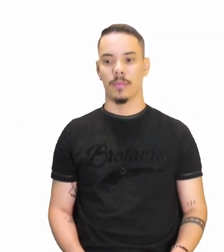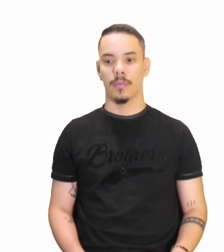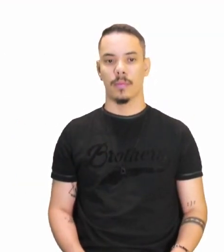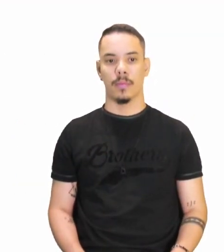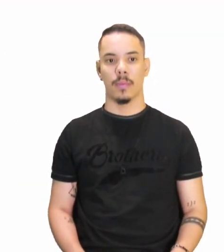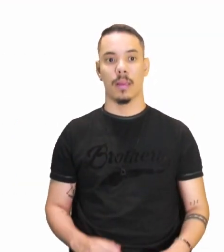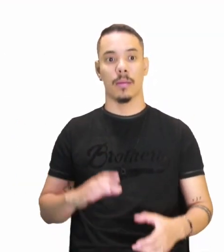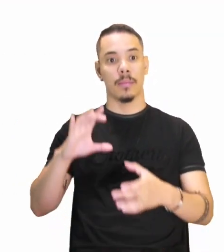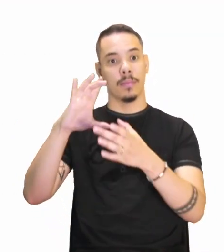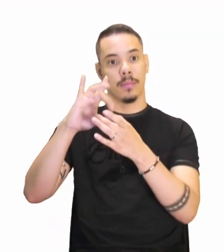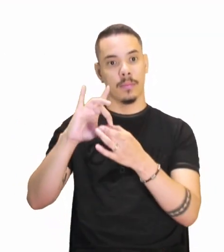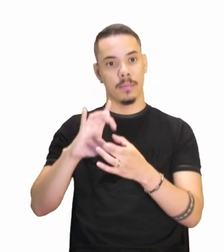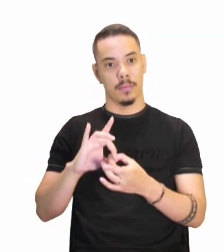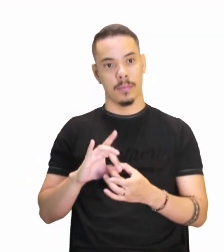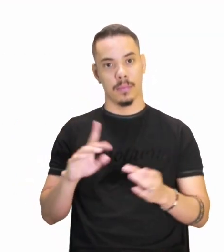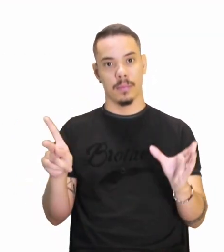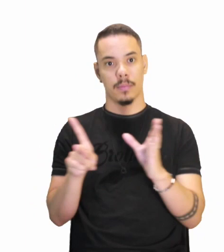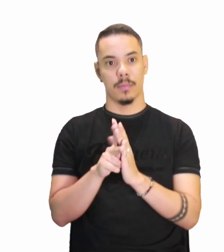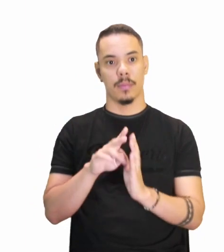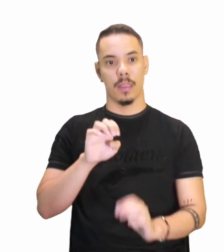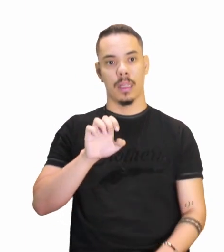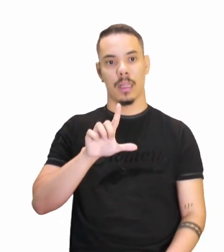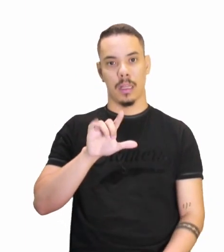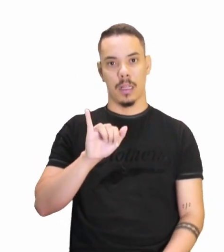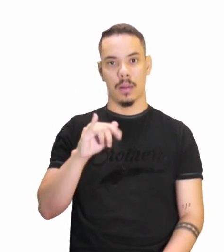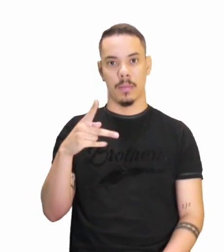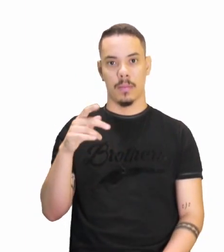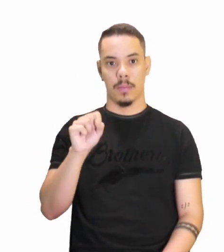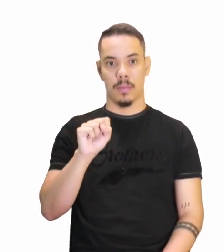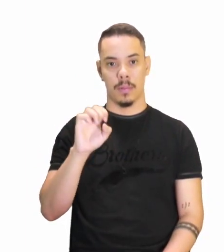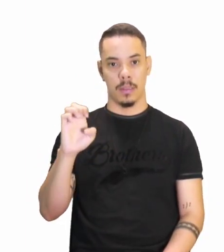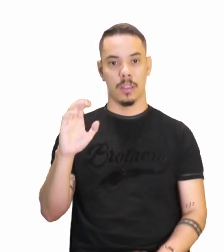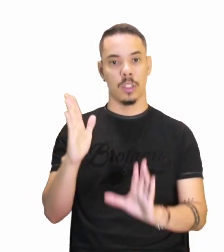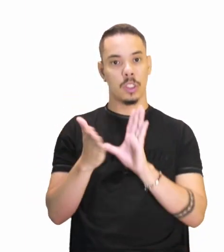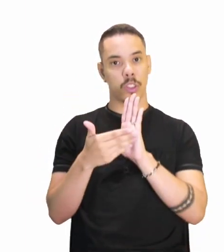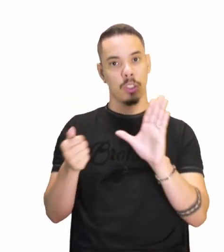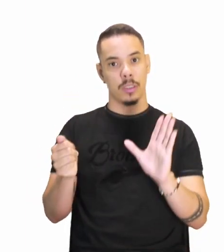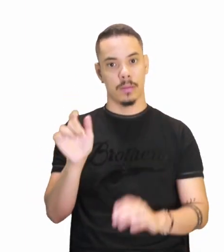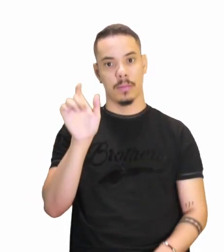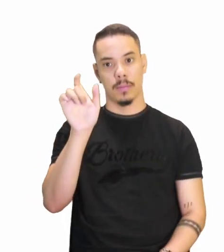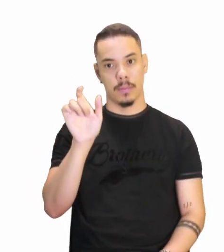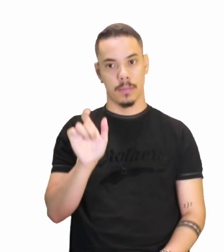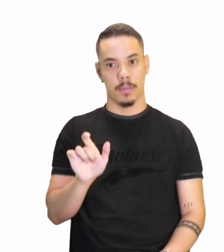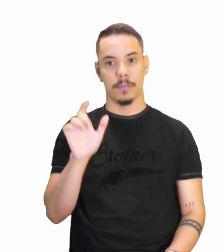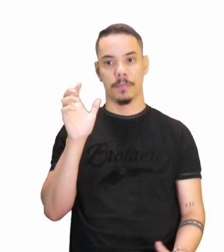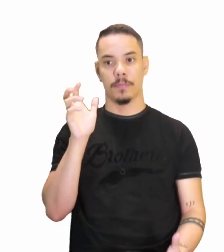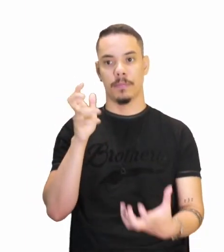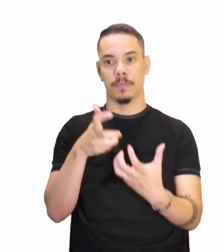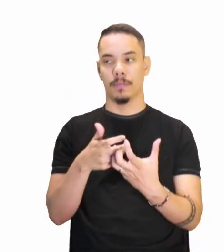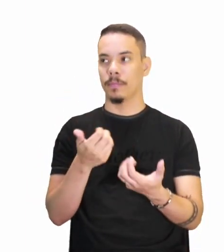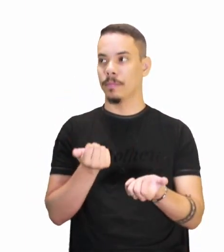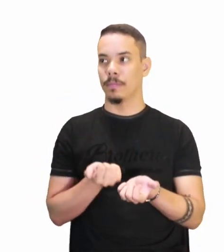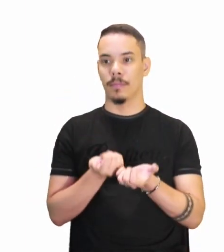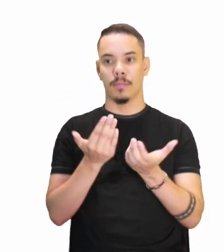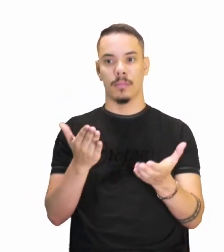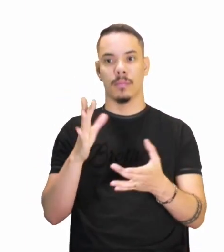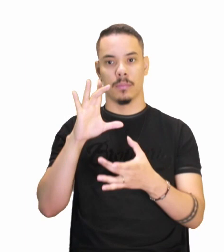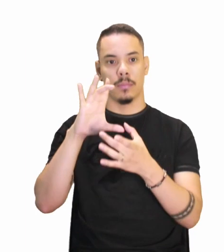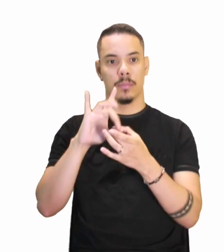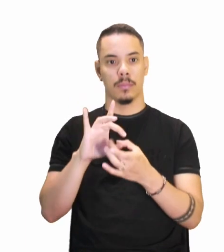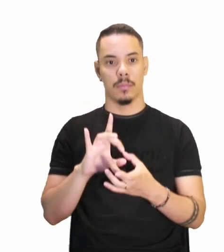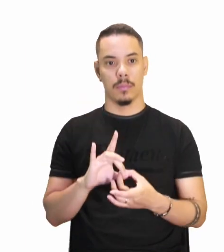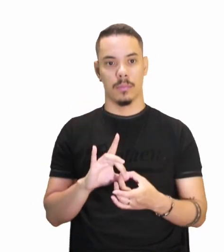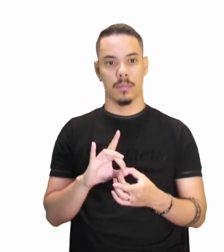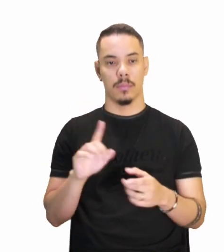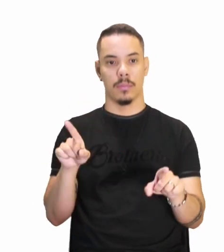a coesão para o elipse ó ocultar palavras mecanismo que promove a coesão